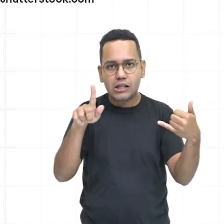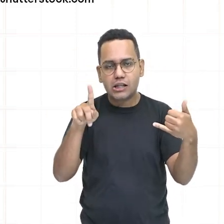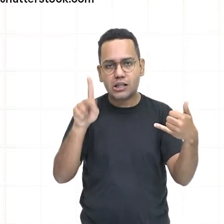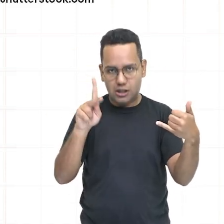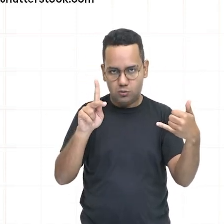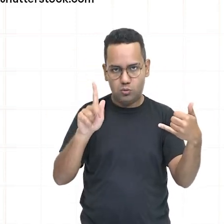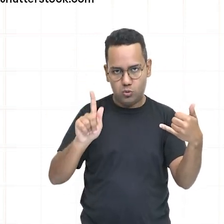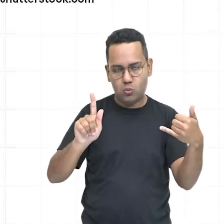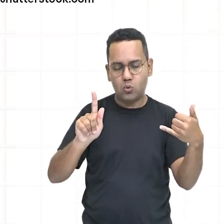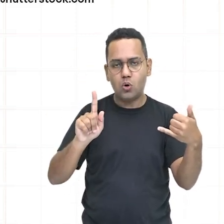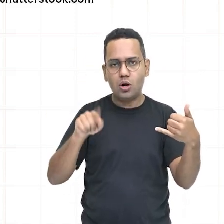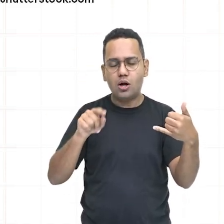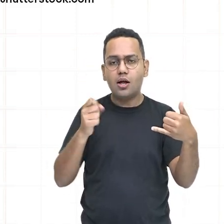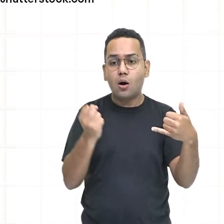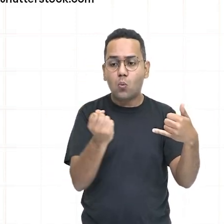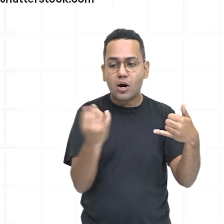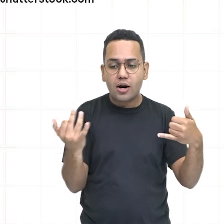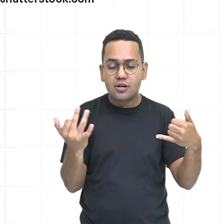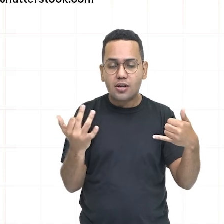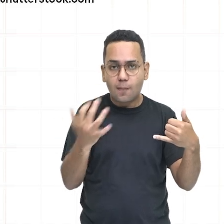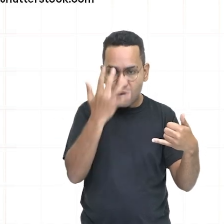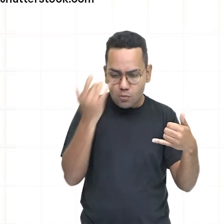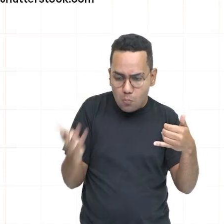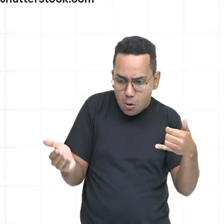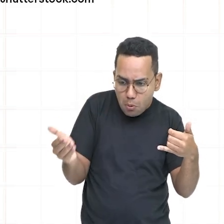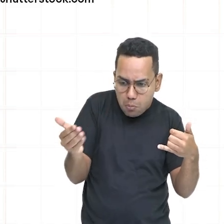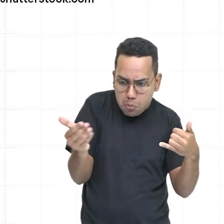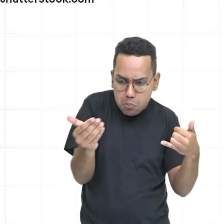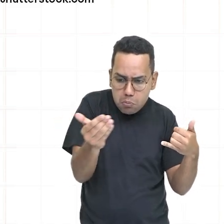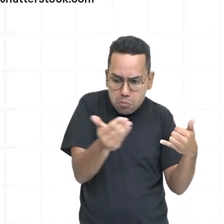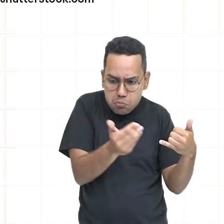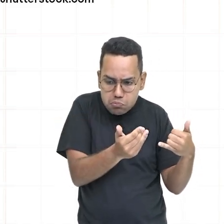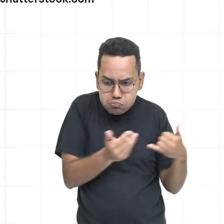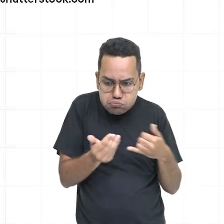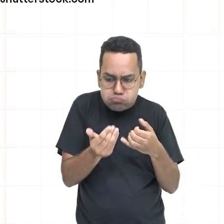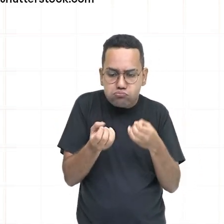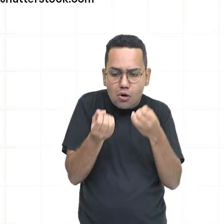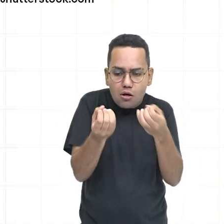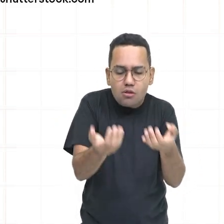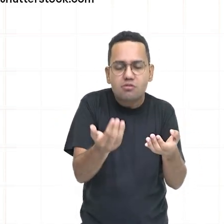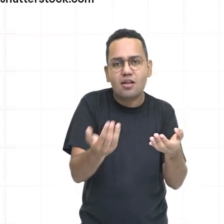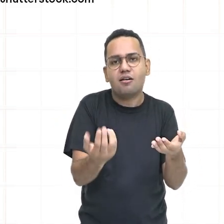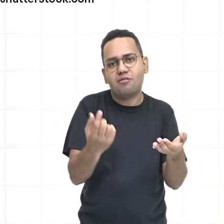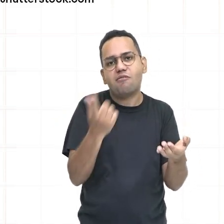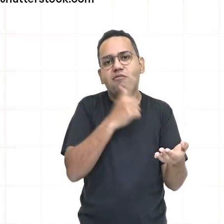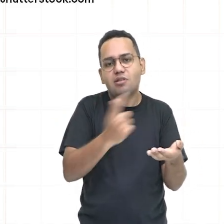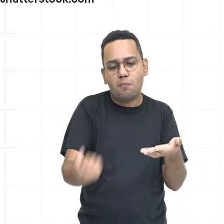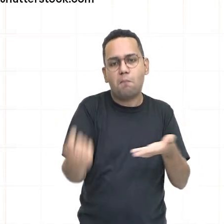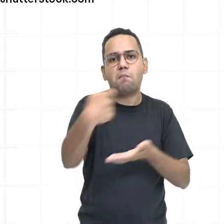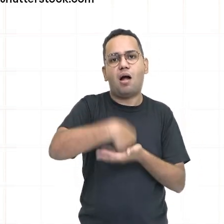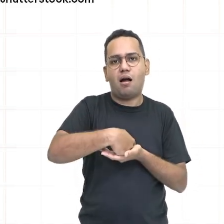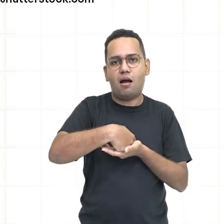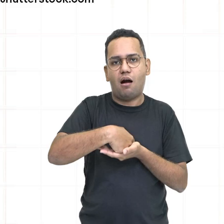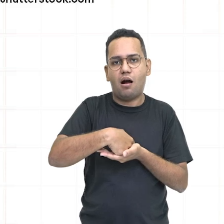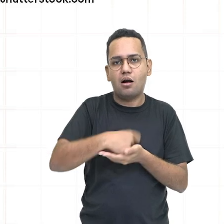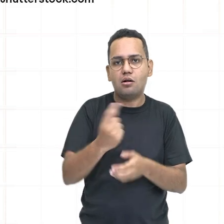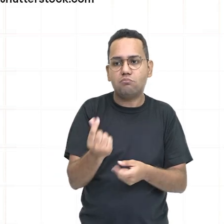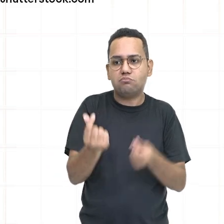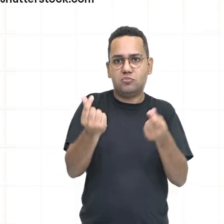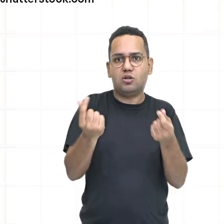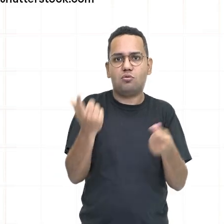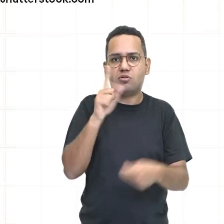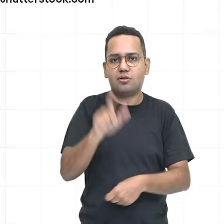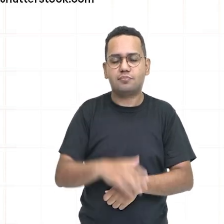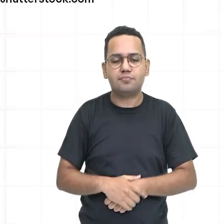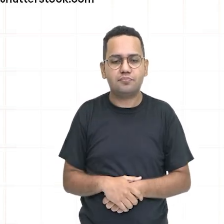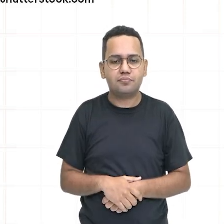algum dinheiro por conta dessa atividade. Em outras palavras, o cobre é vendável, me